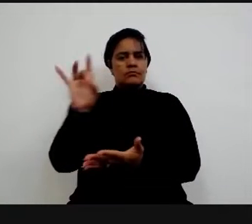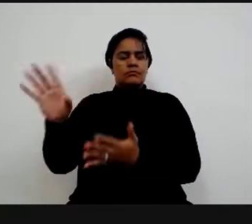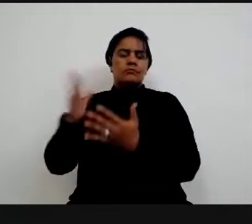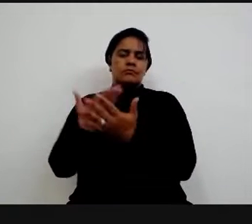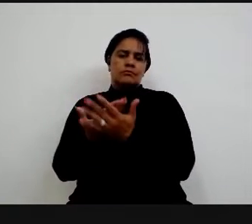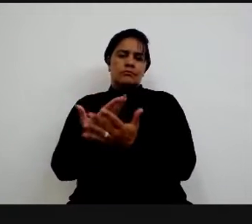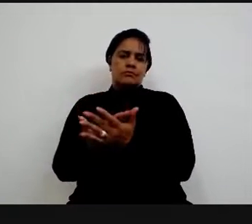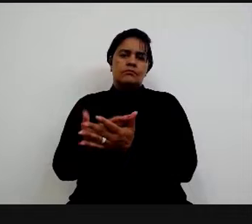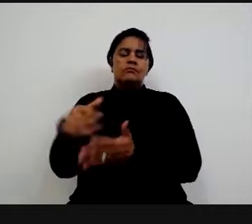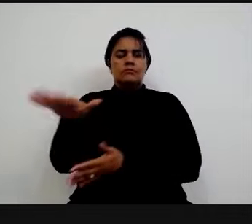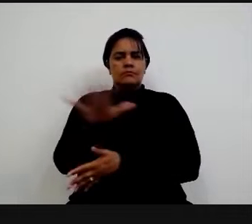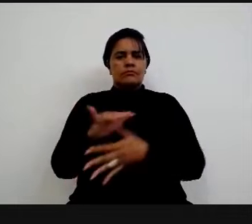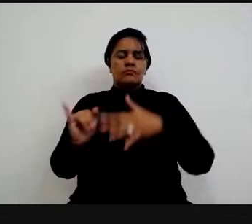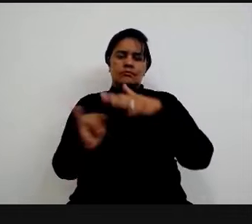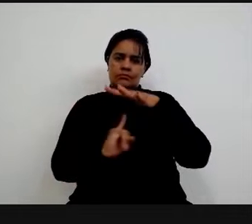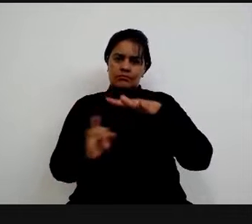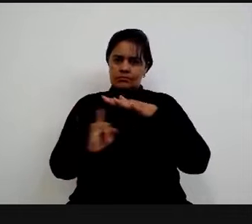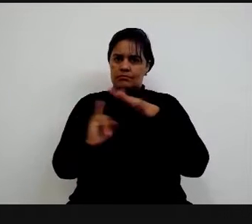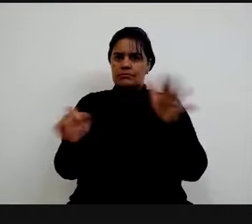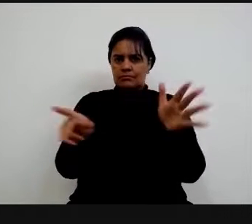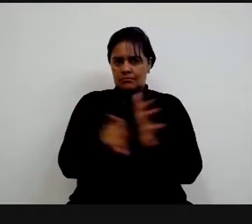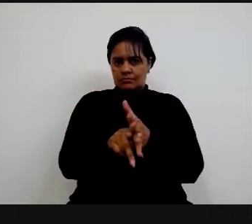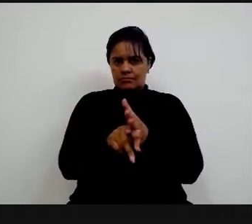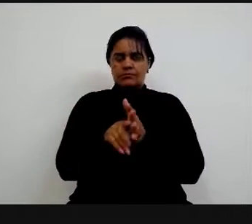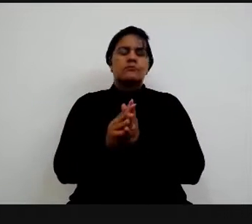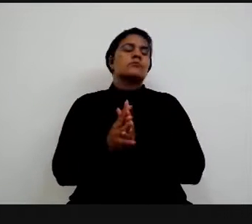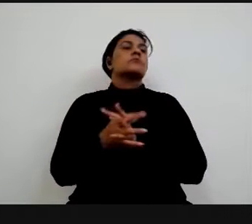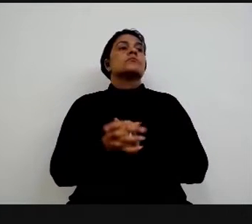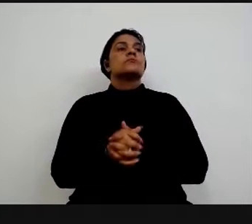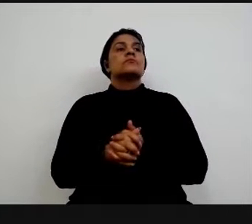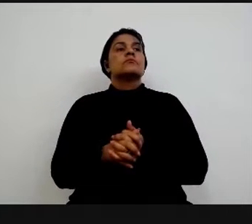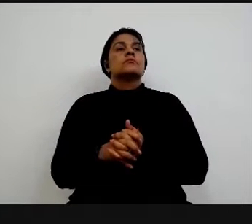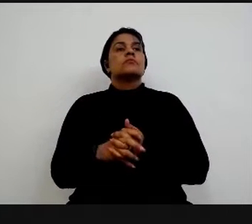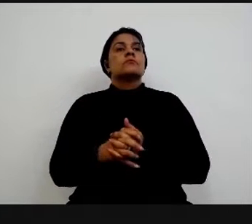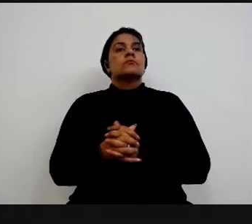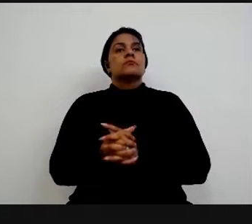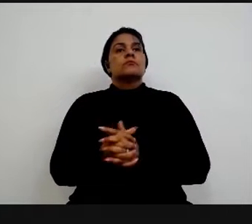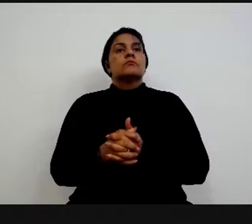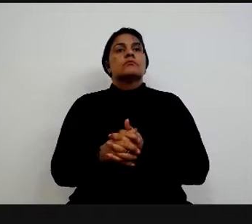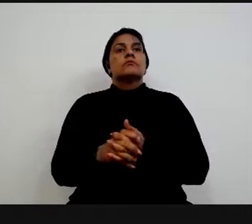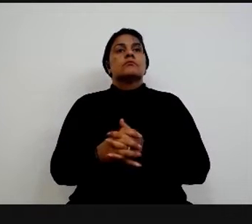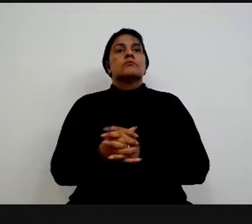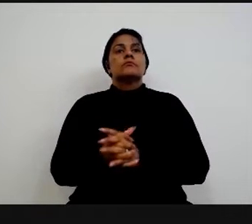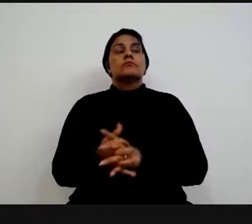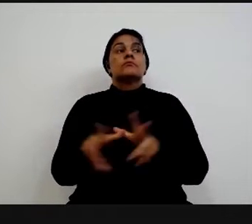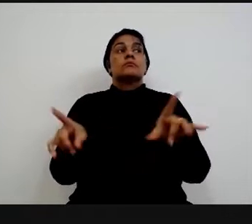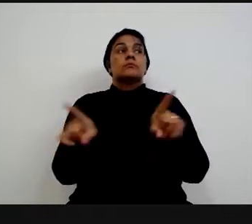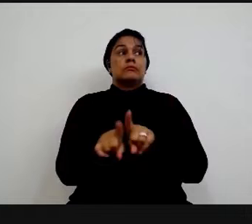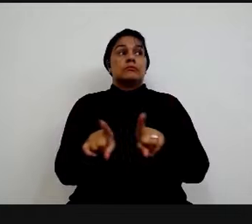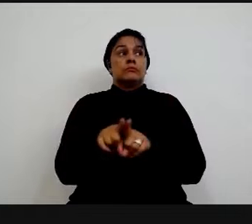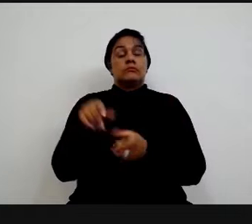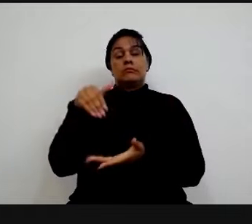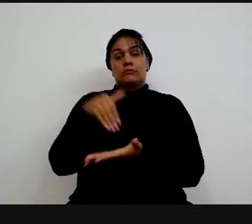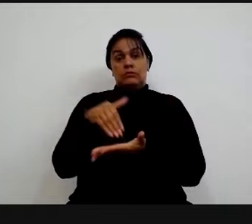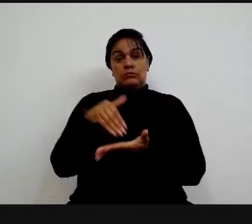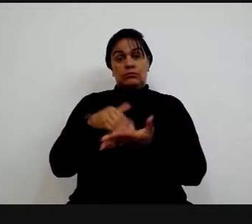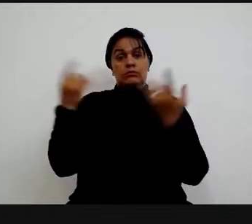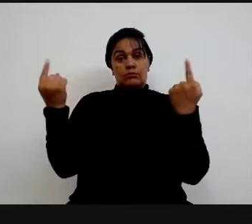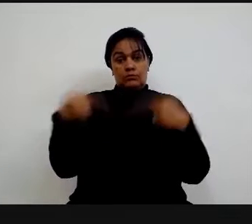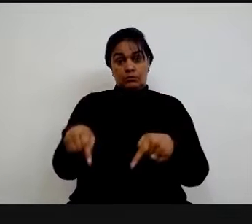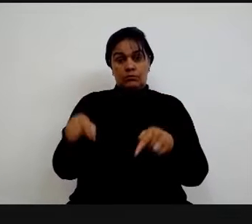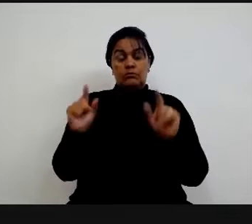e das instituições a que pertencem. E eu ainda acrescentaria um último